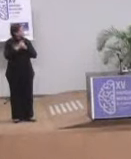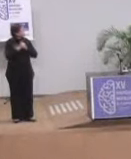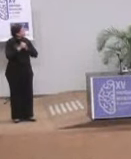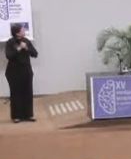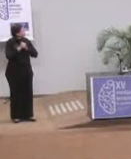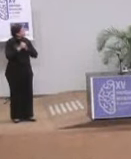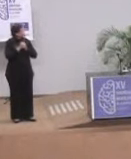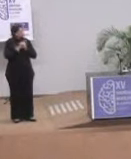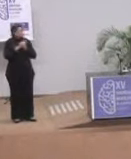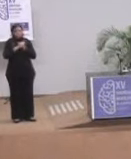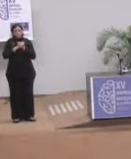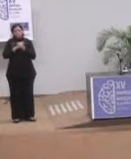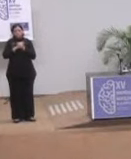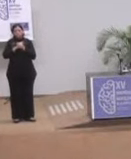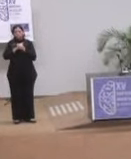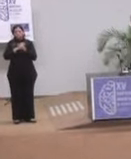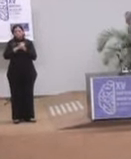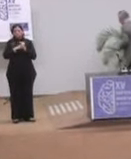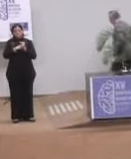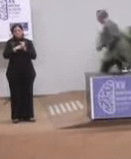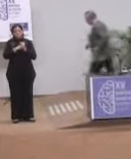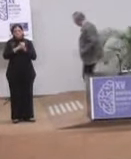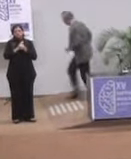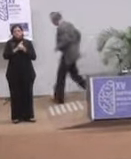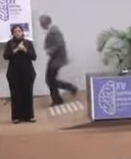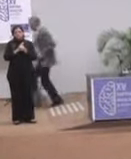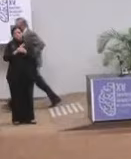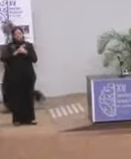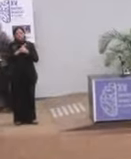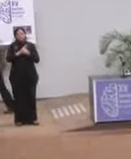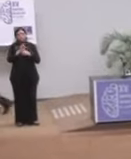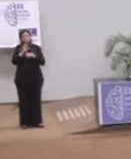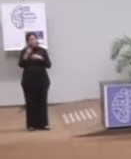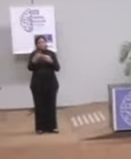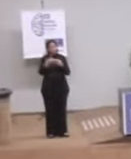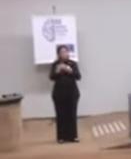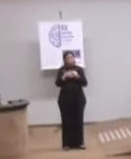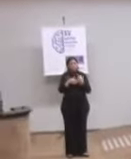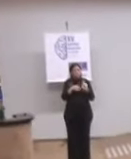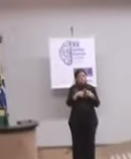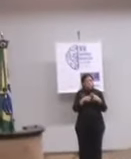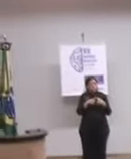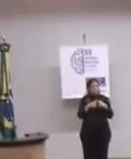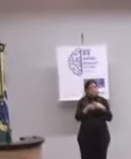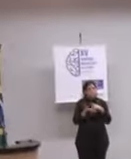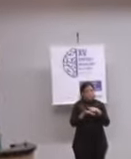Bom, muito boa pergunta. Na verdade, sempre é um